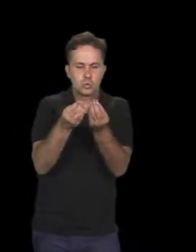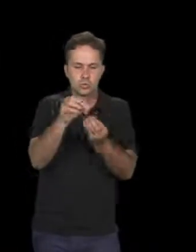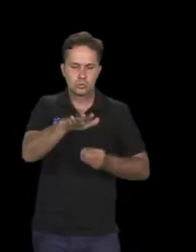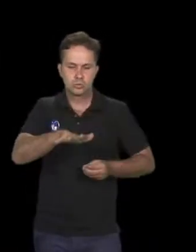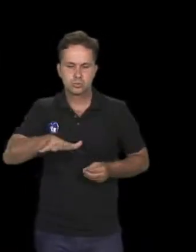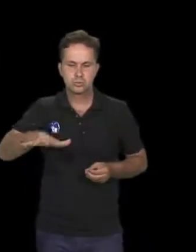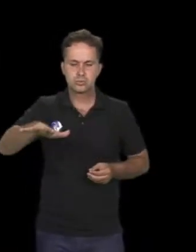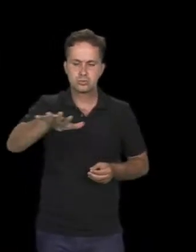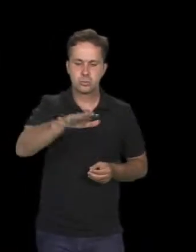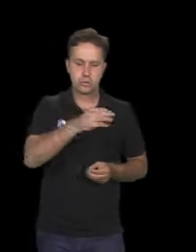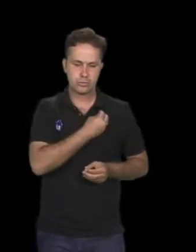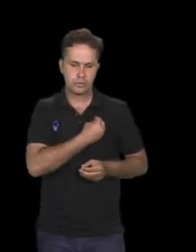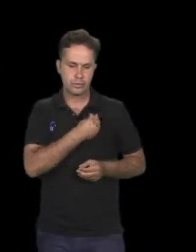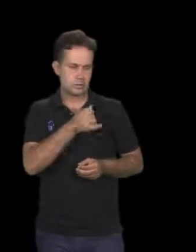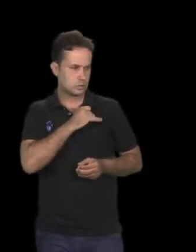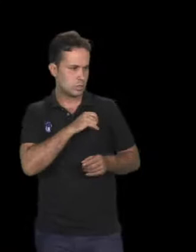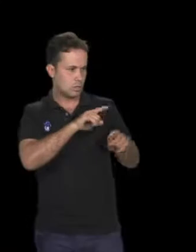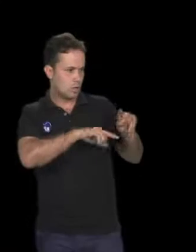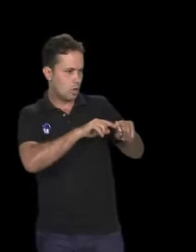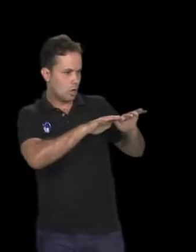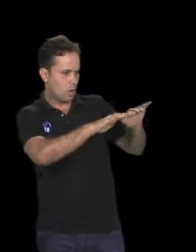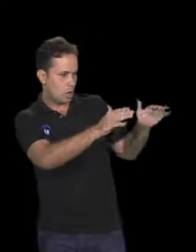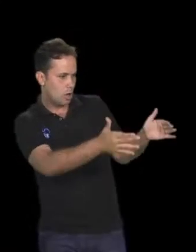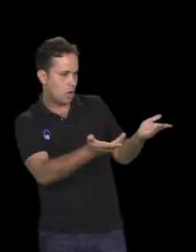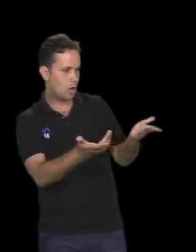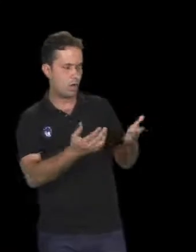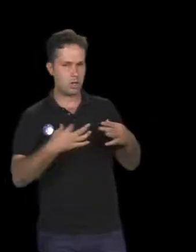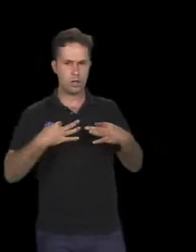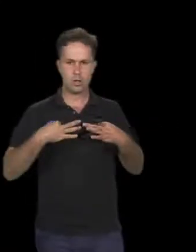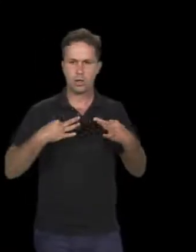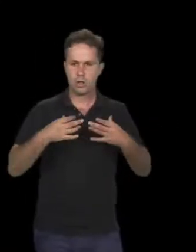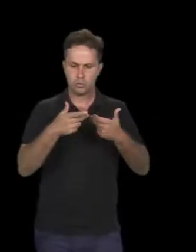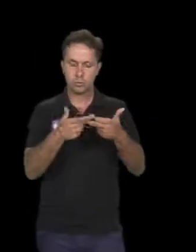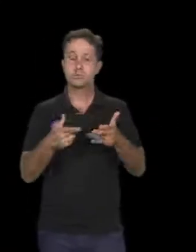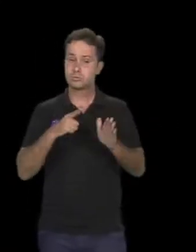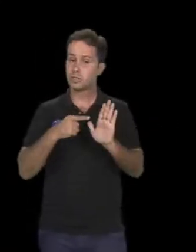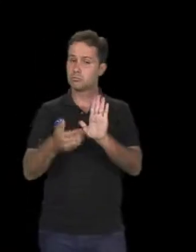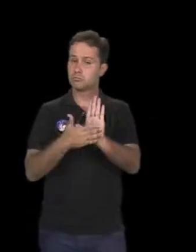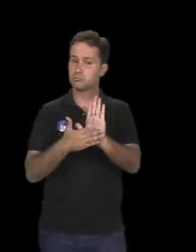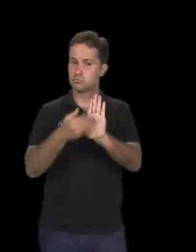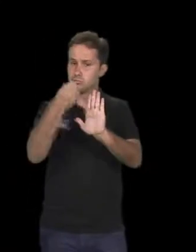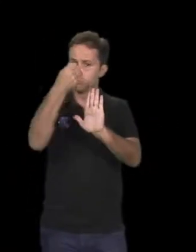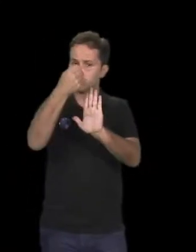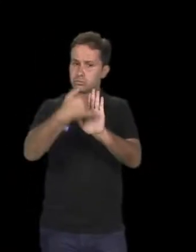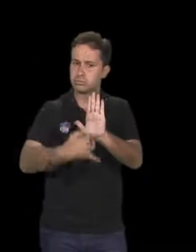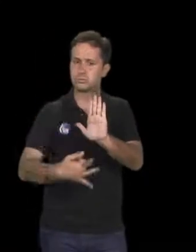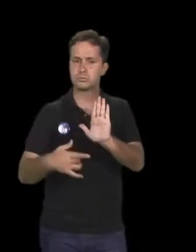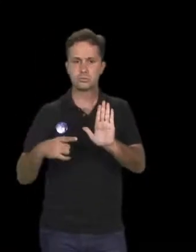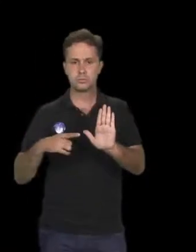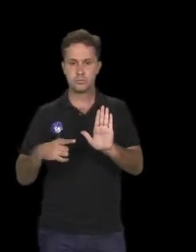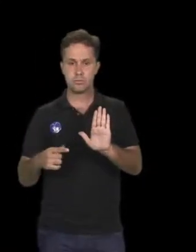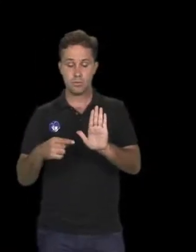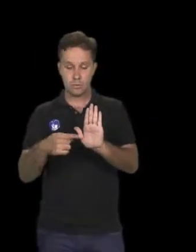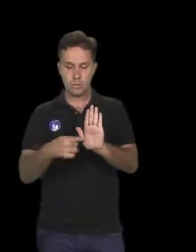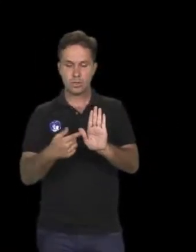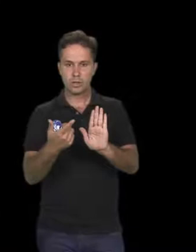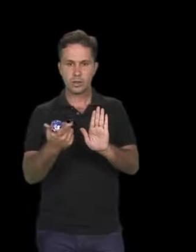abrir um parênteses também e dizer que, enfim, não, isso não é necessariamente uma receita. Né? Eu, quando comecei a escrever textos para a